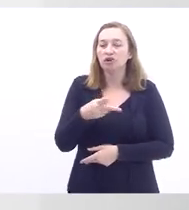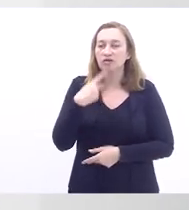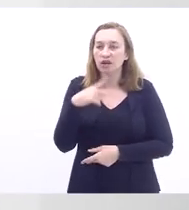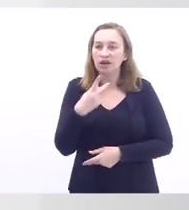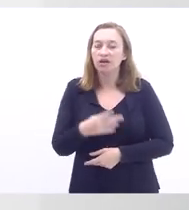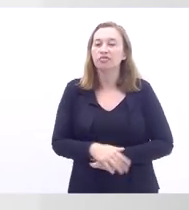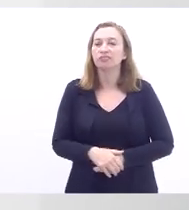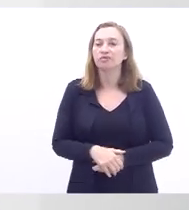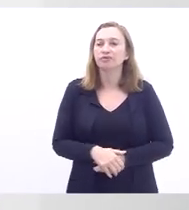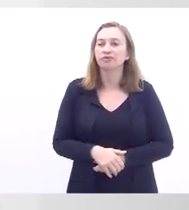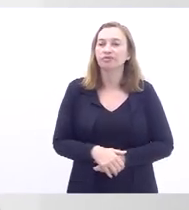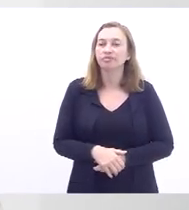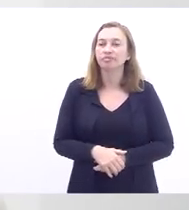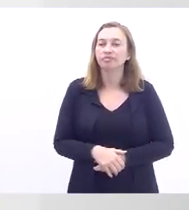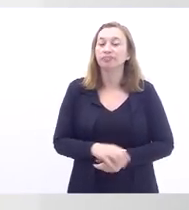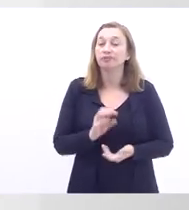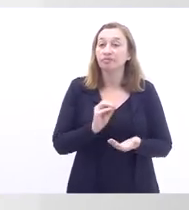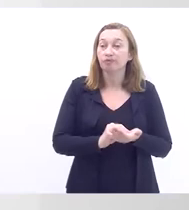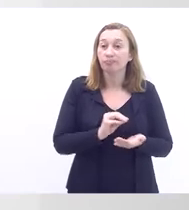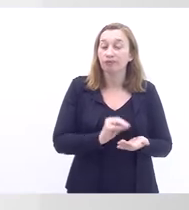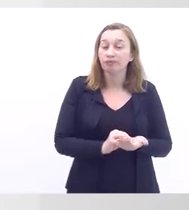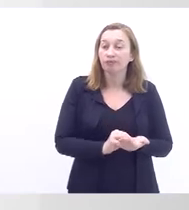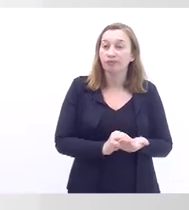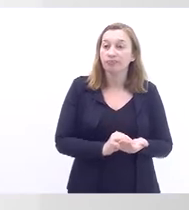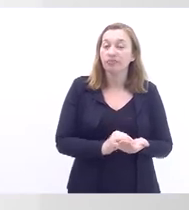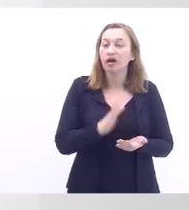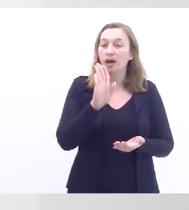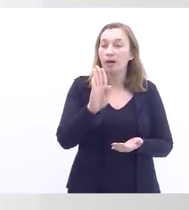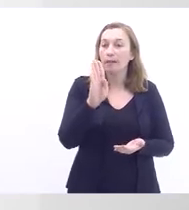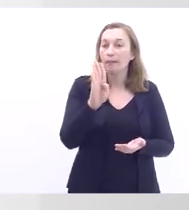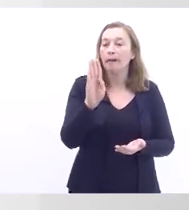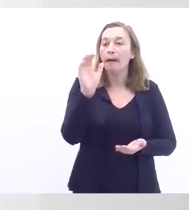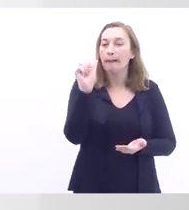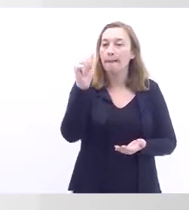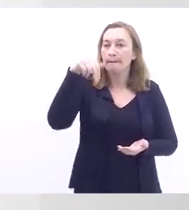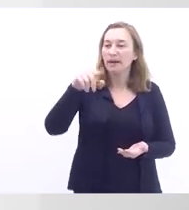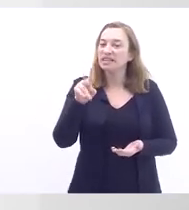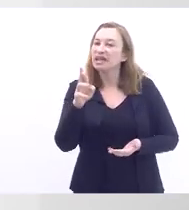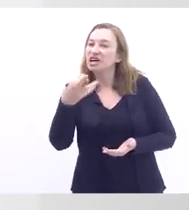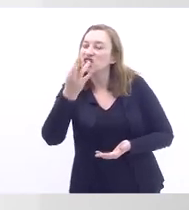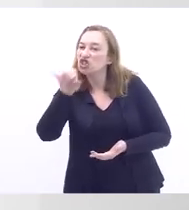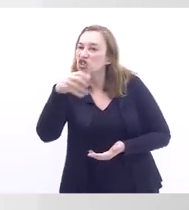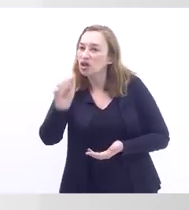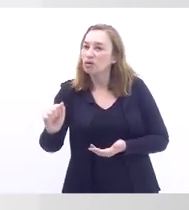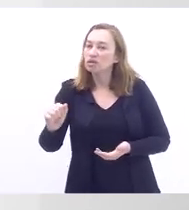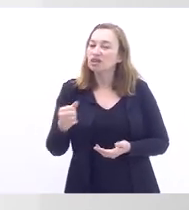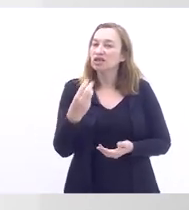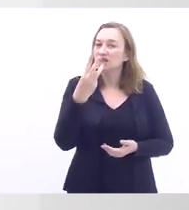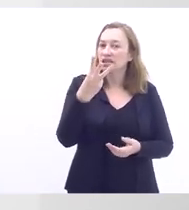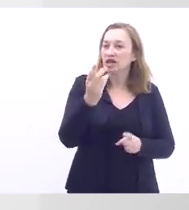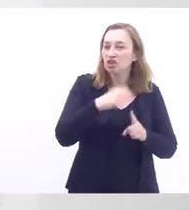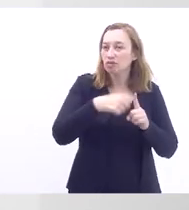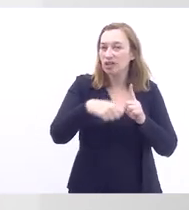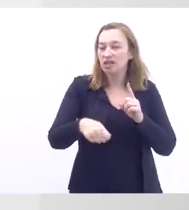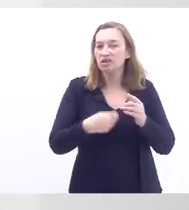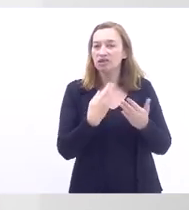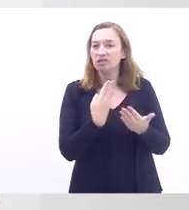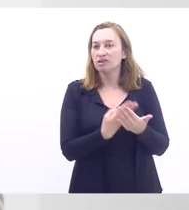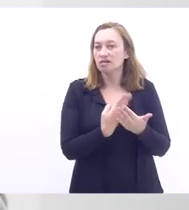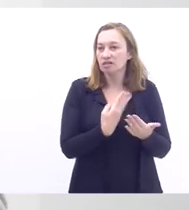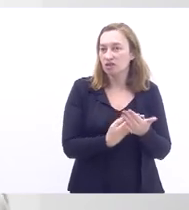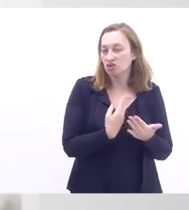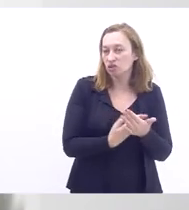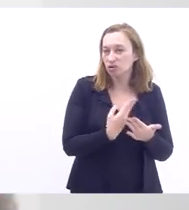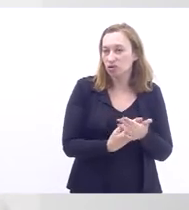a a falta do Bandejão durante estamos três meses de aula e